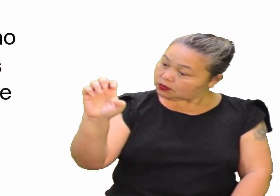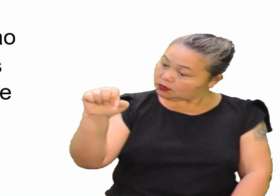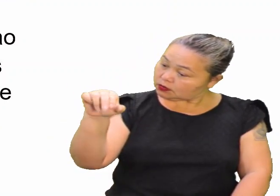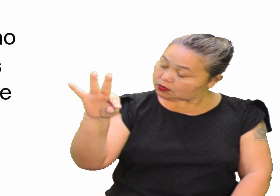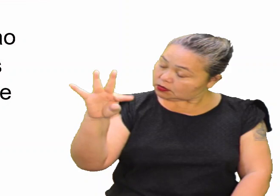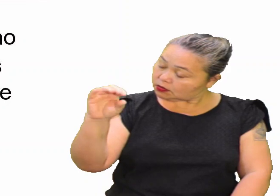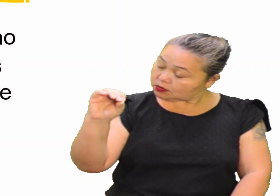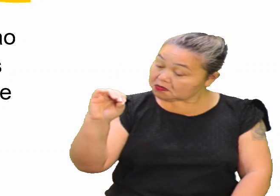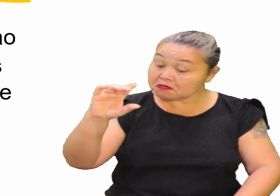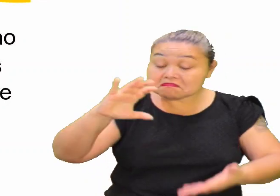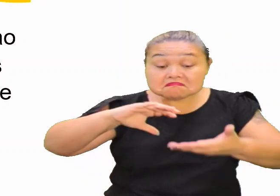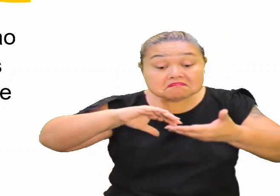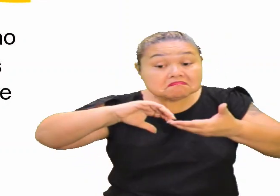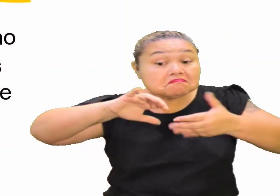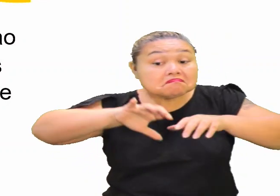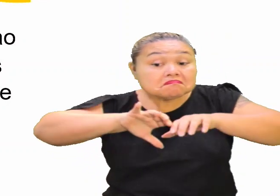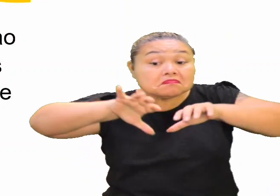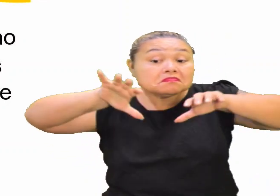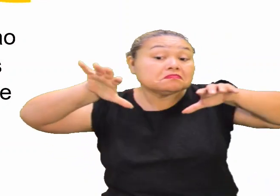coroa.